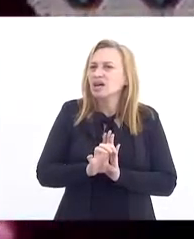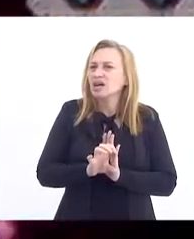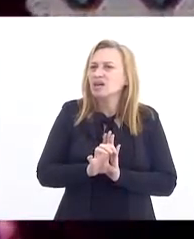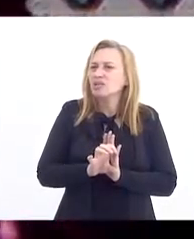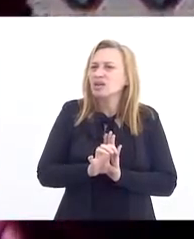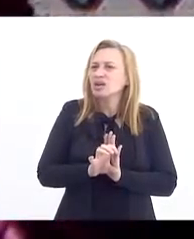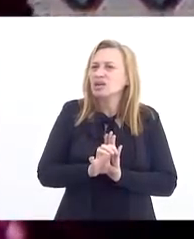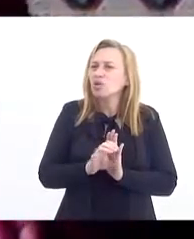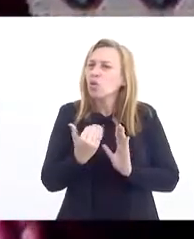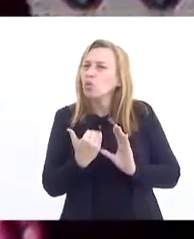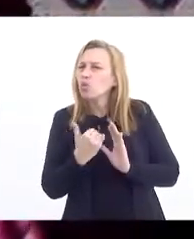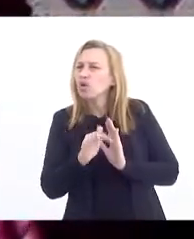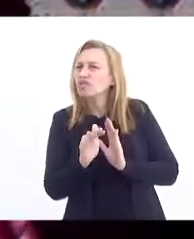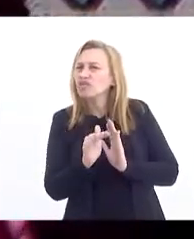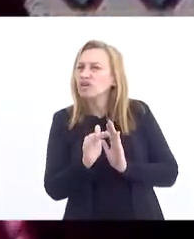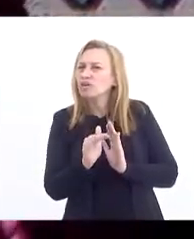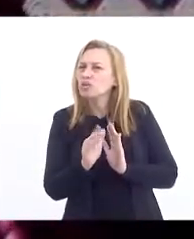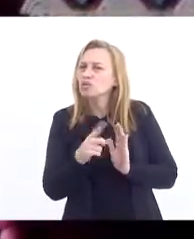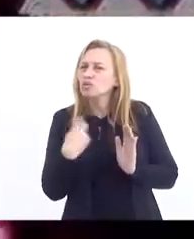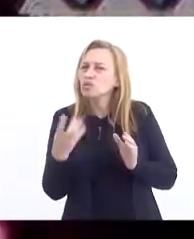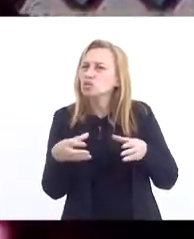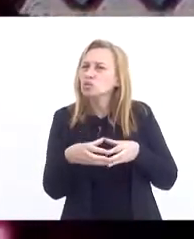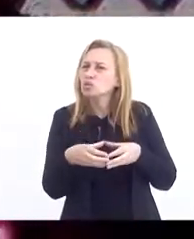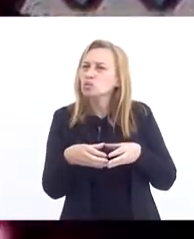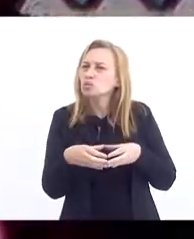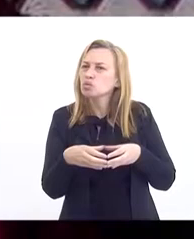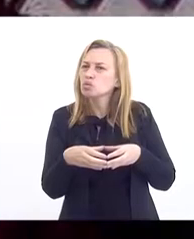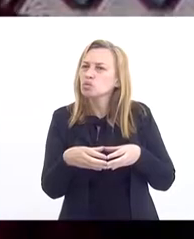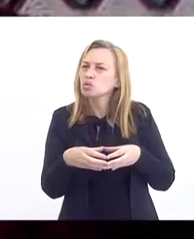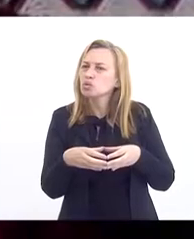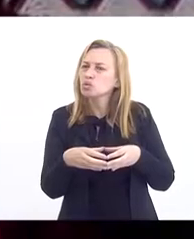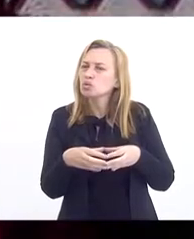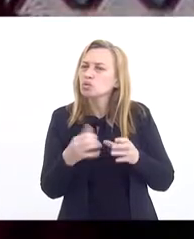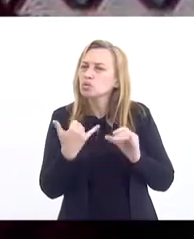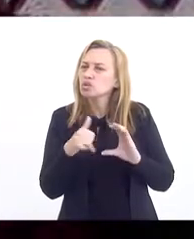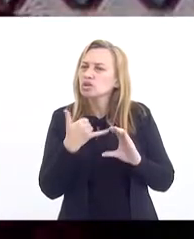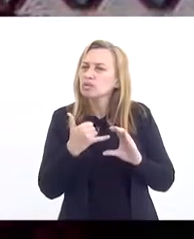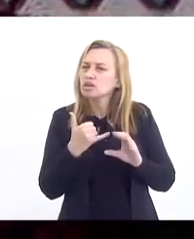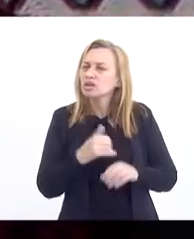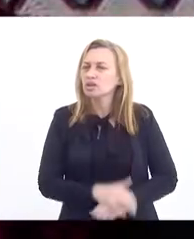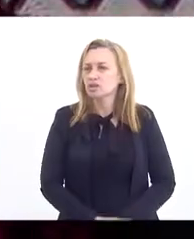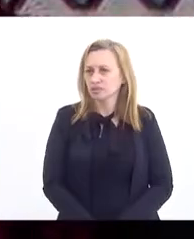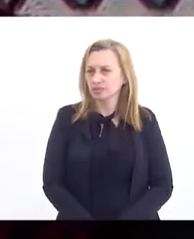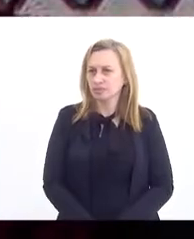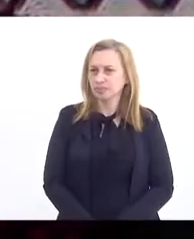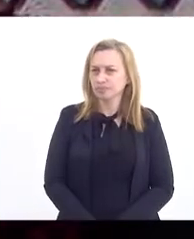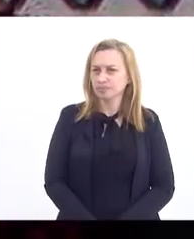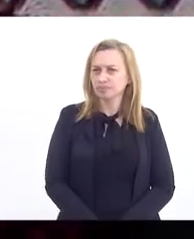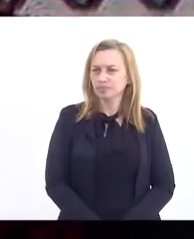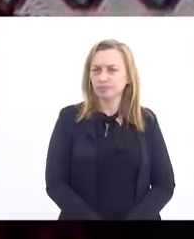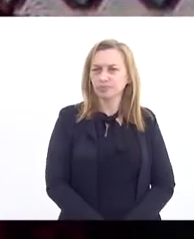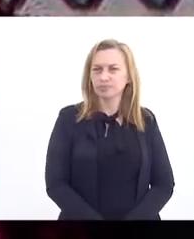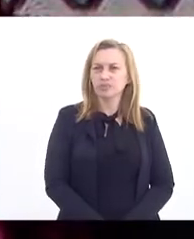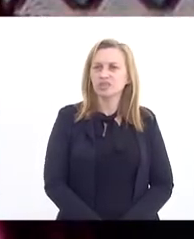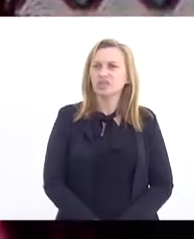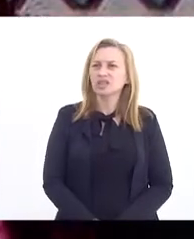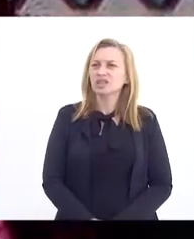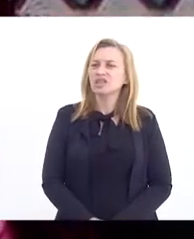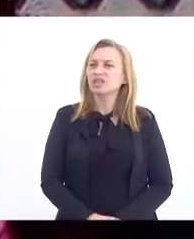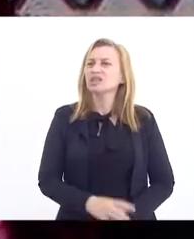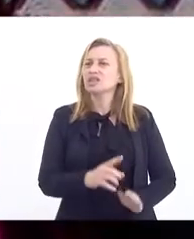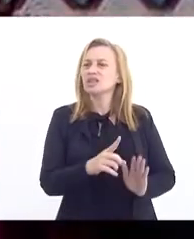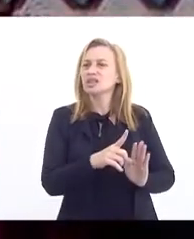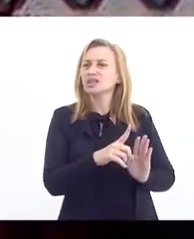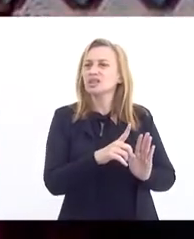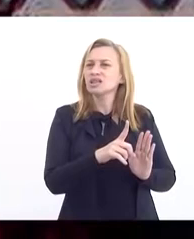envio para o nosso grupo, no WhatsApp, que é sobre a vedação em todo